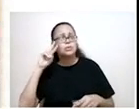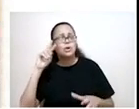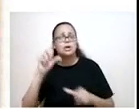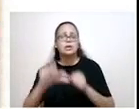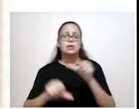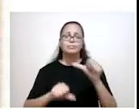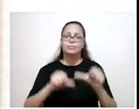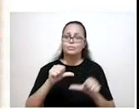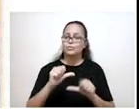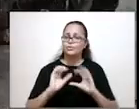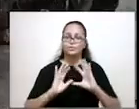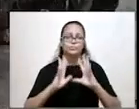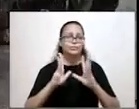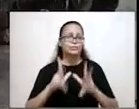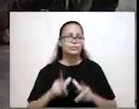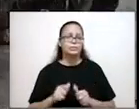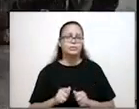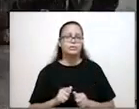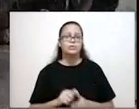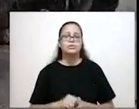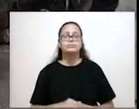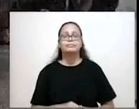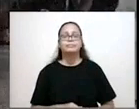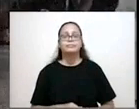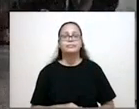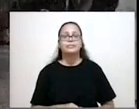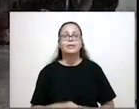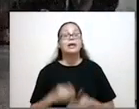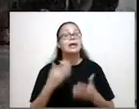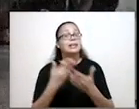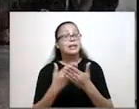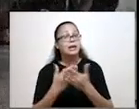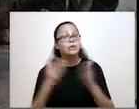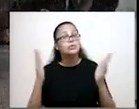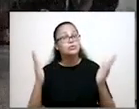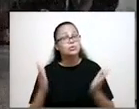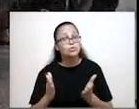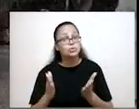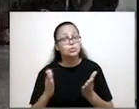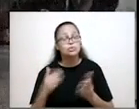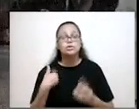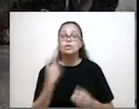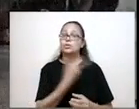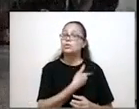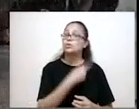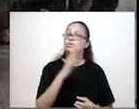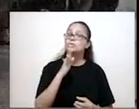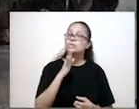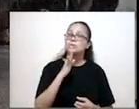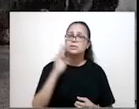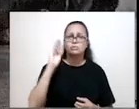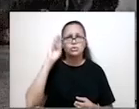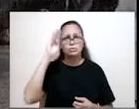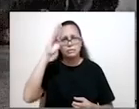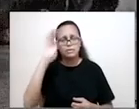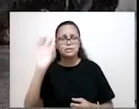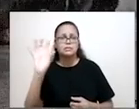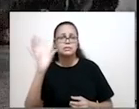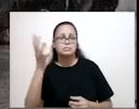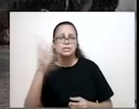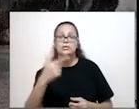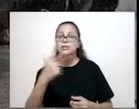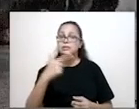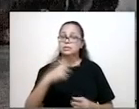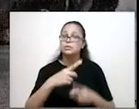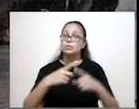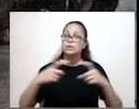ok? Bom, pessoal, na aula de hoje nós conhecemos os principais acontecimentos da Segunda Guerra